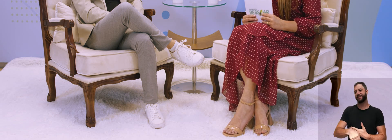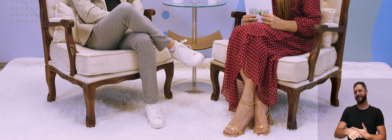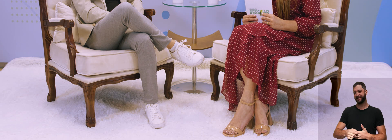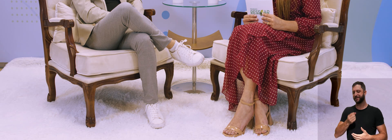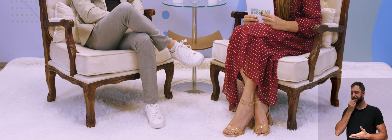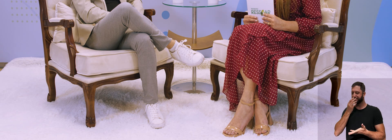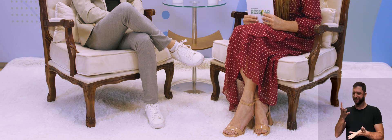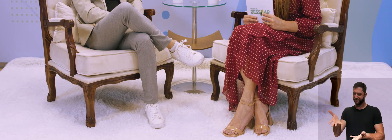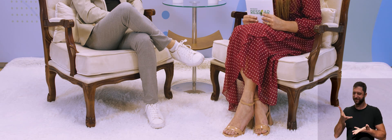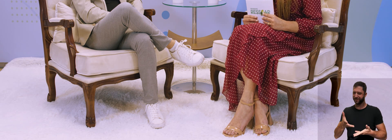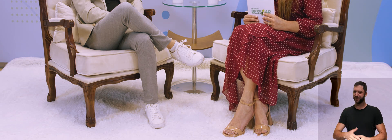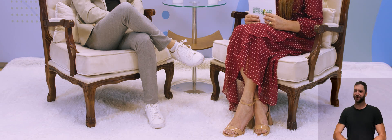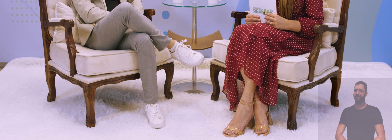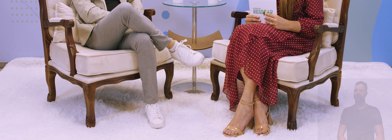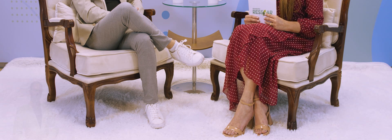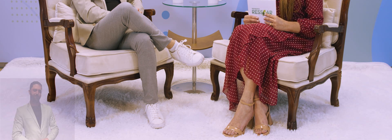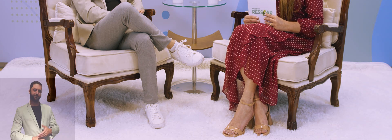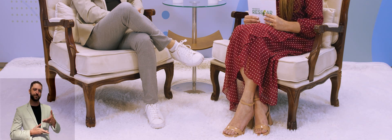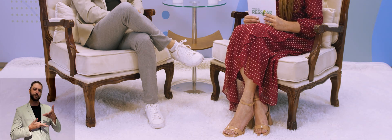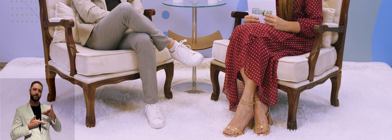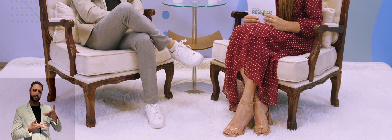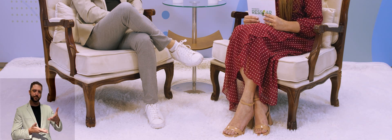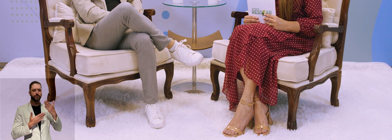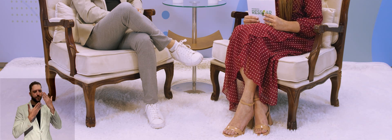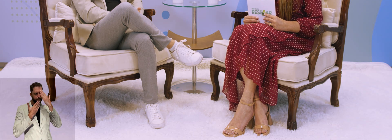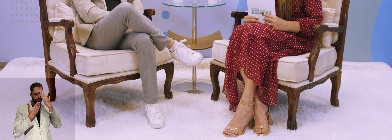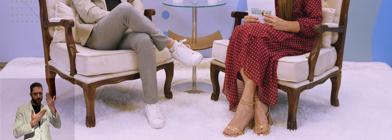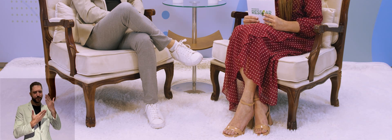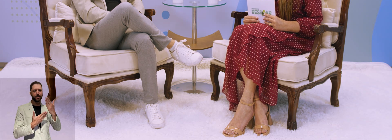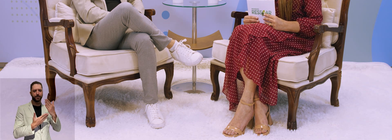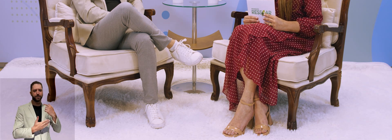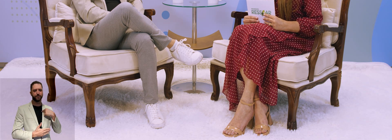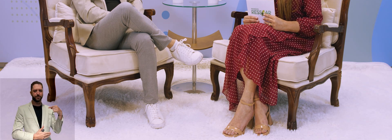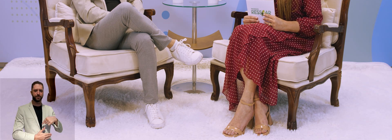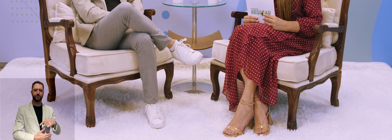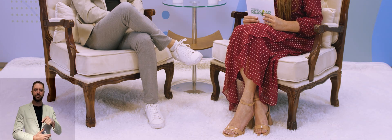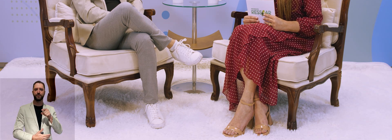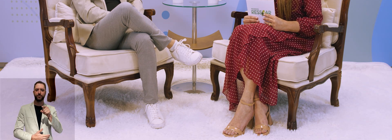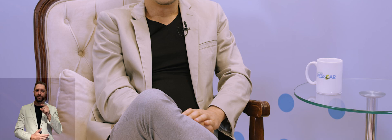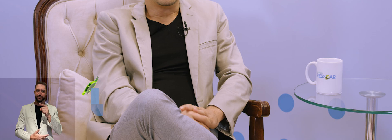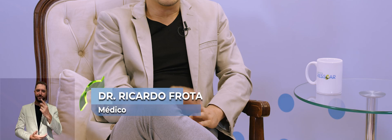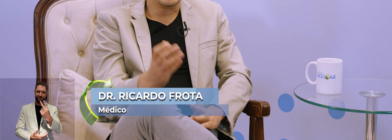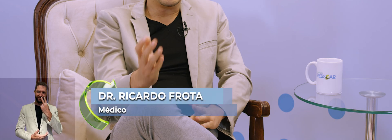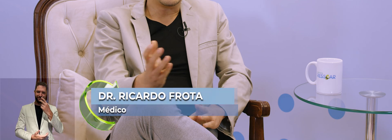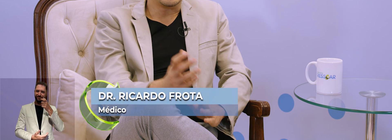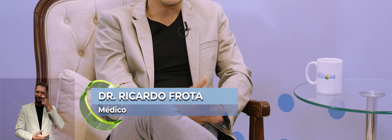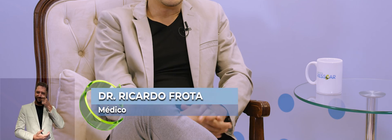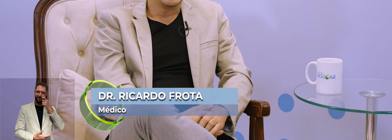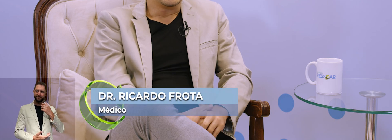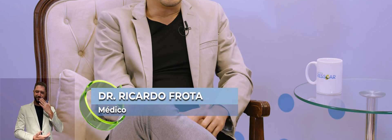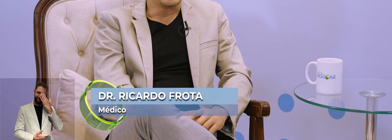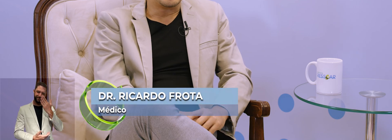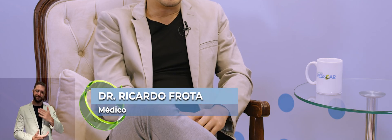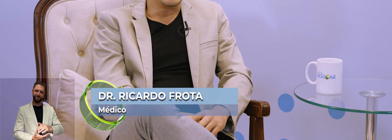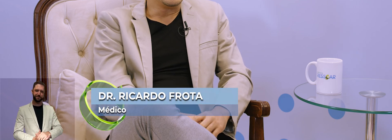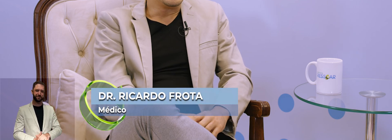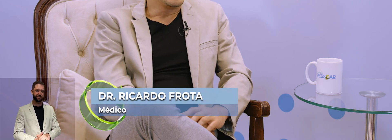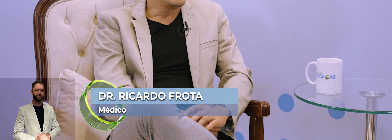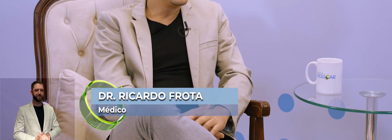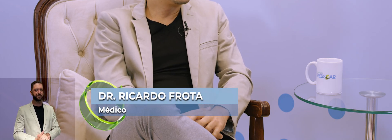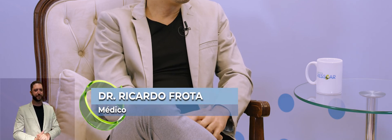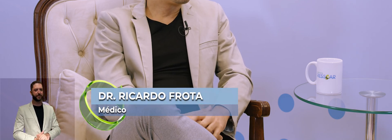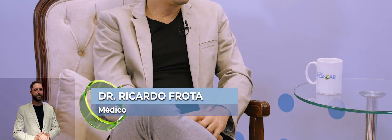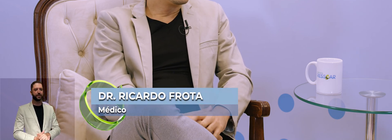doutor. Seja muito bem-vindo, viu? Eu agradeço o seu convite, agradeço por estar aqui, a você que está nos acompanhando